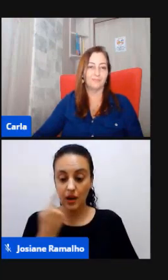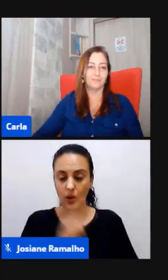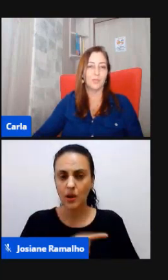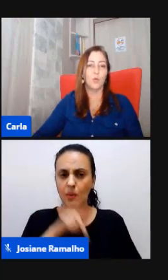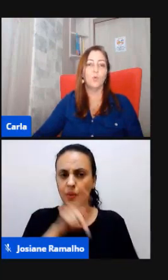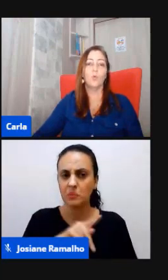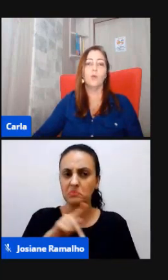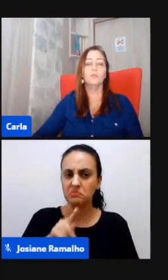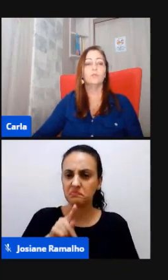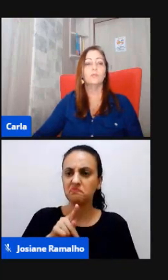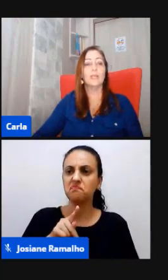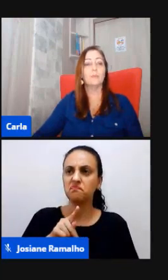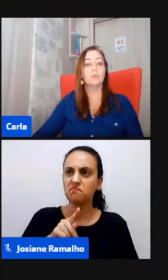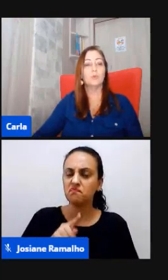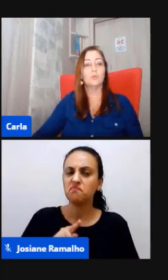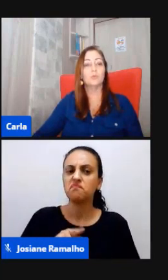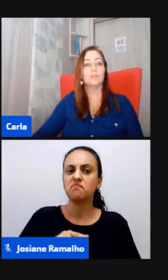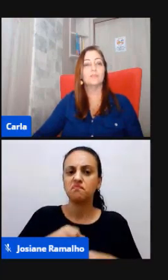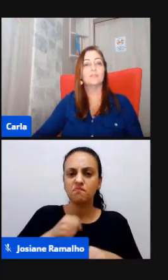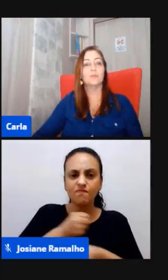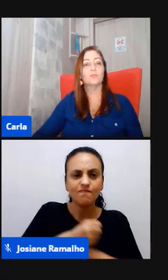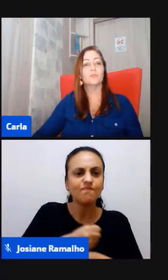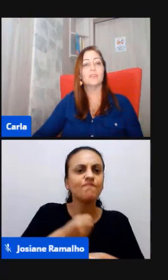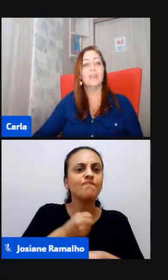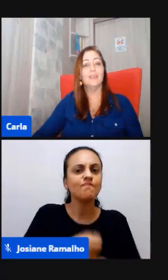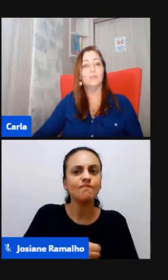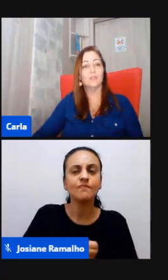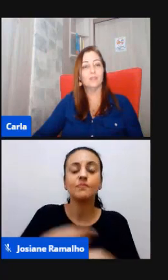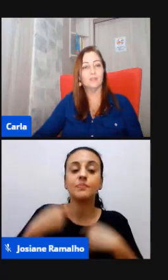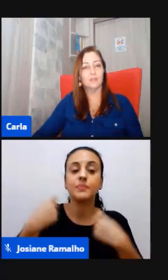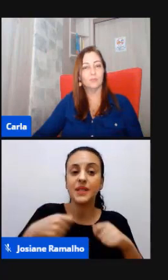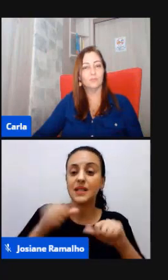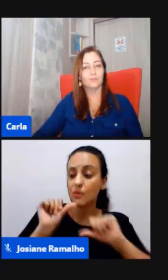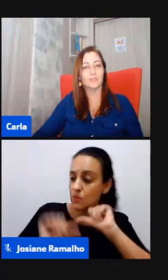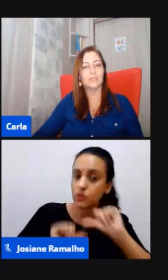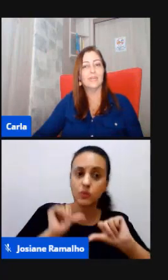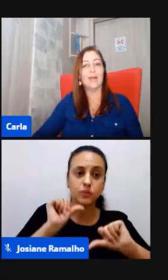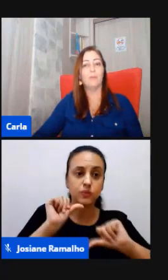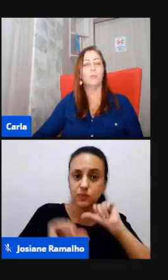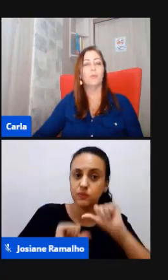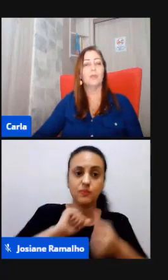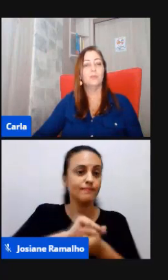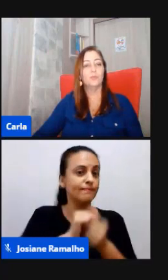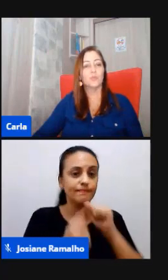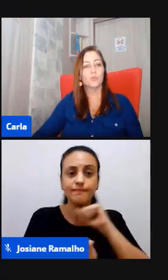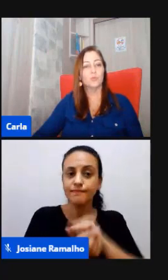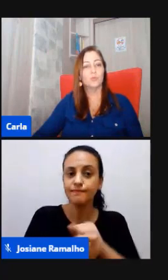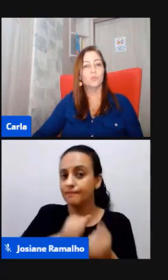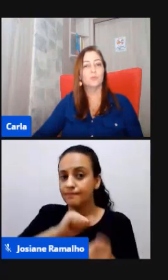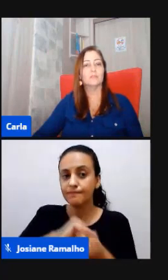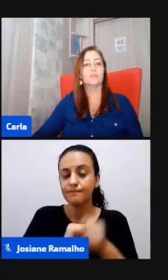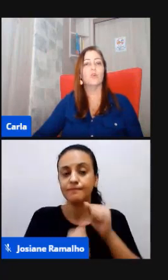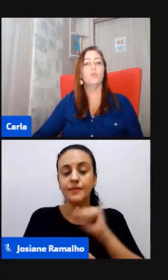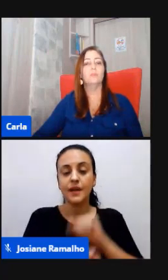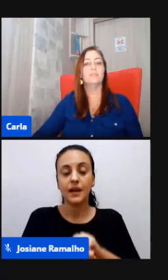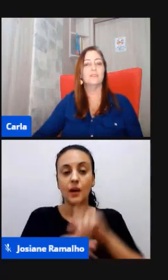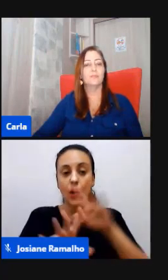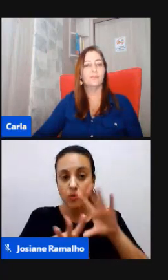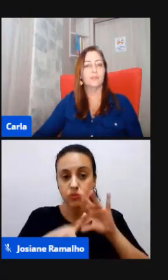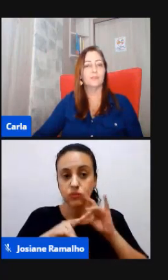desafiadora, o quanto o tempo todo nós estamos nos reinventando. apropriando de